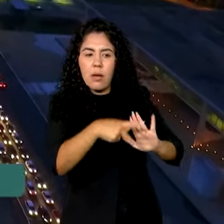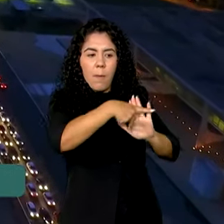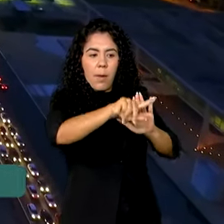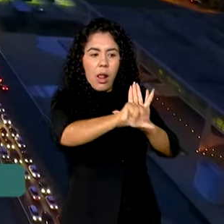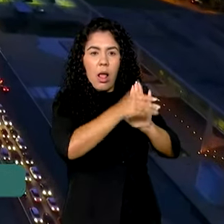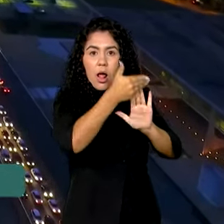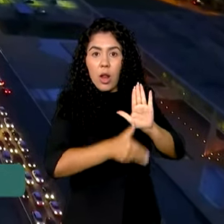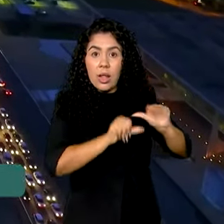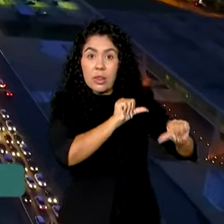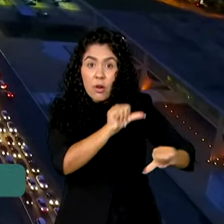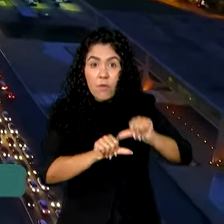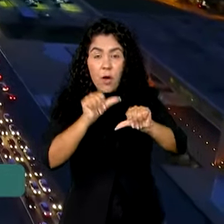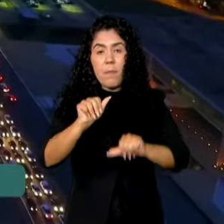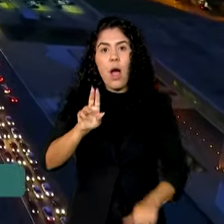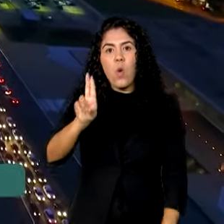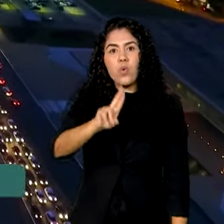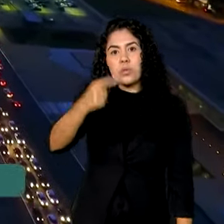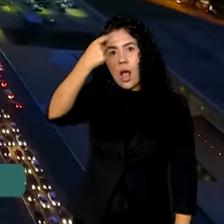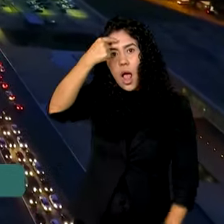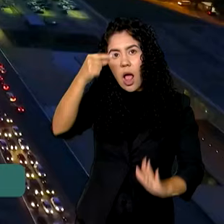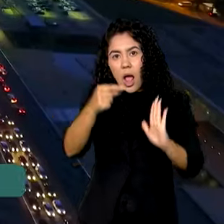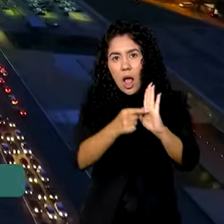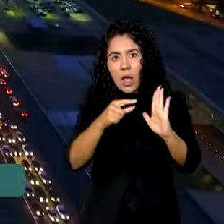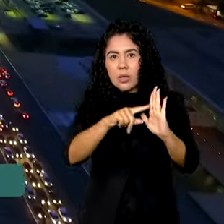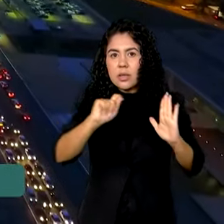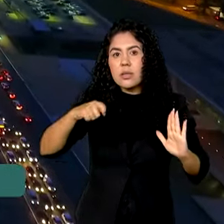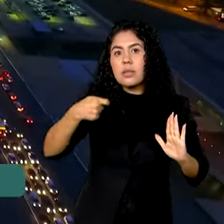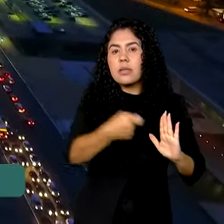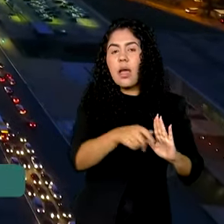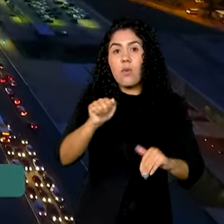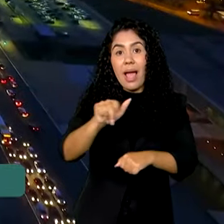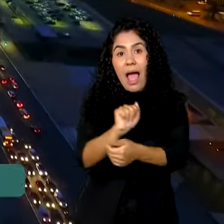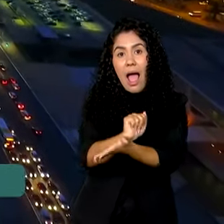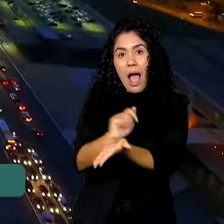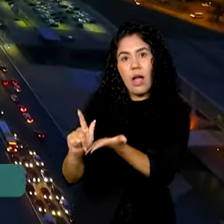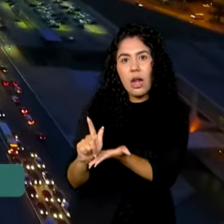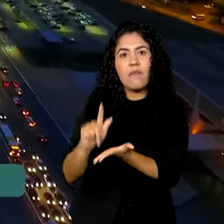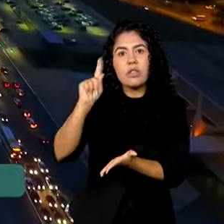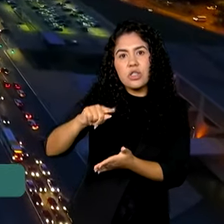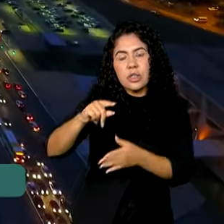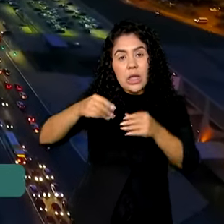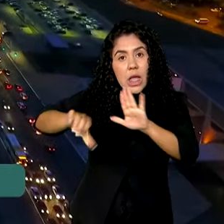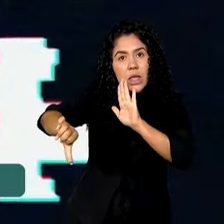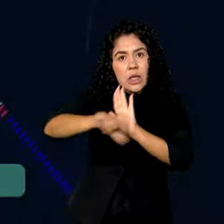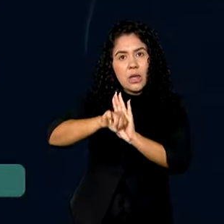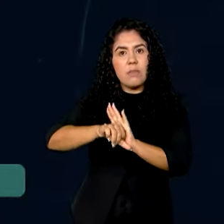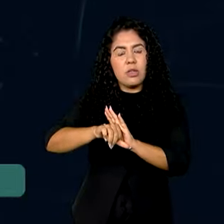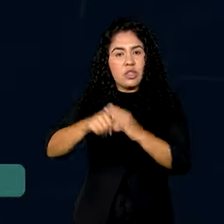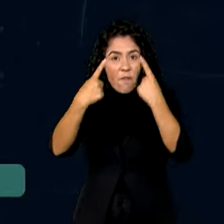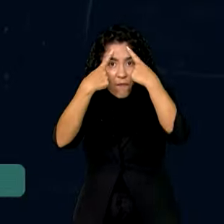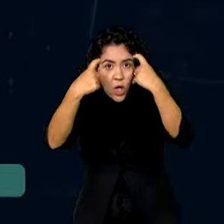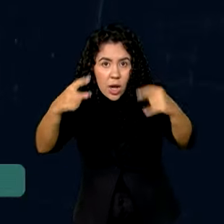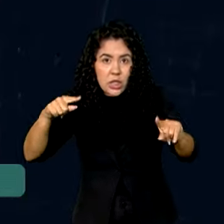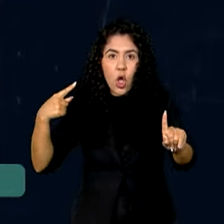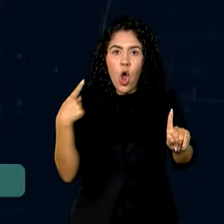uso de inteligência artificial em agravante para o crime de violência psicológica contra a